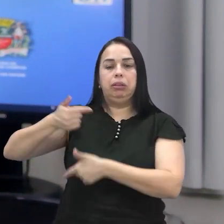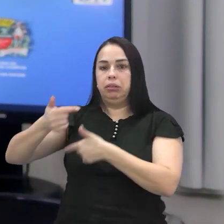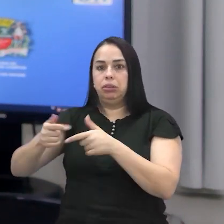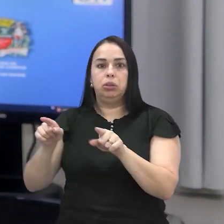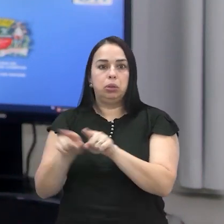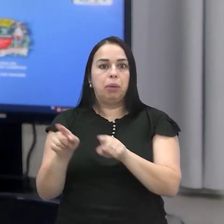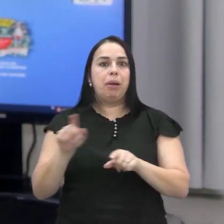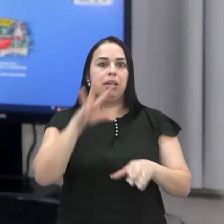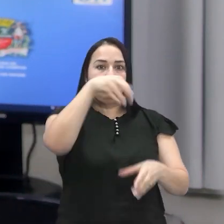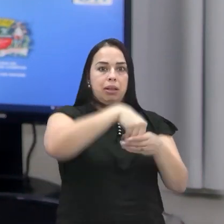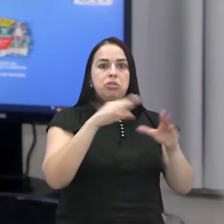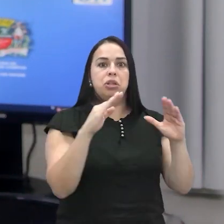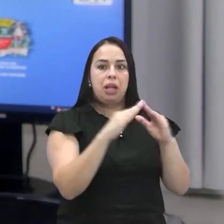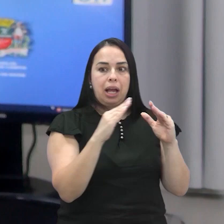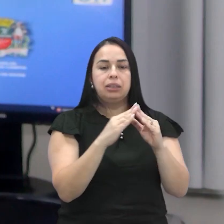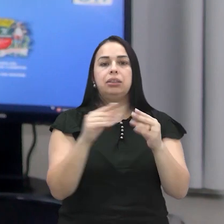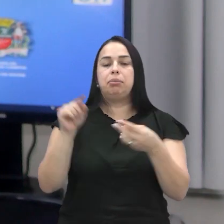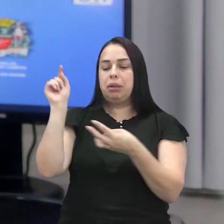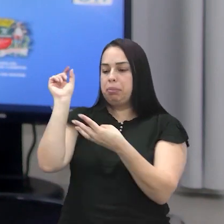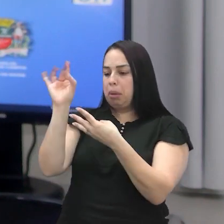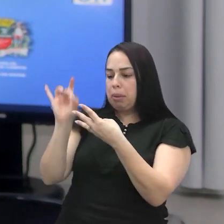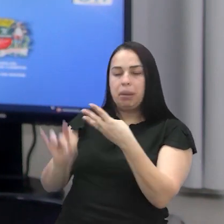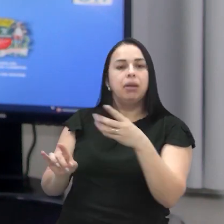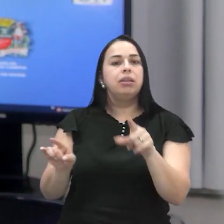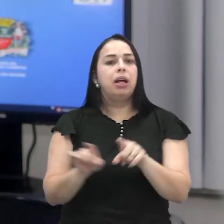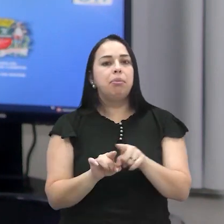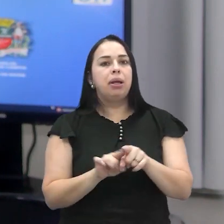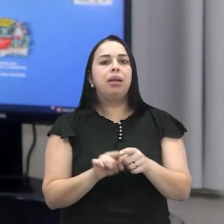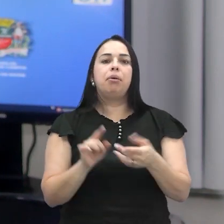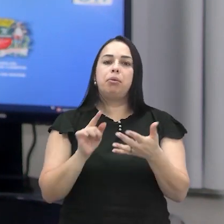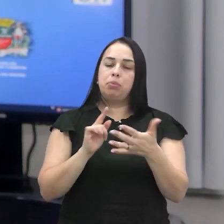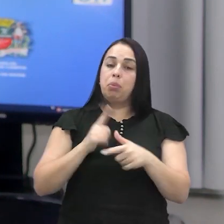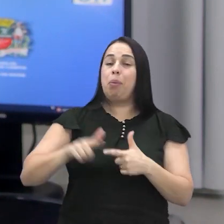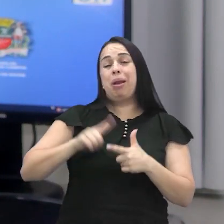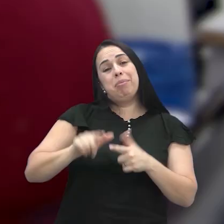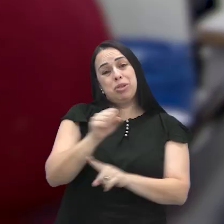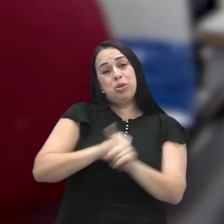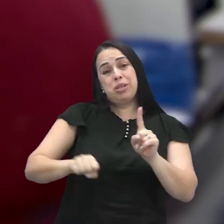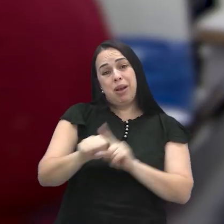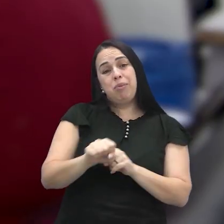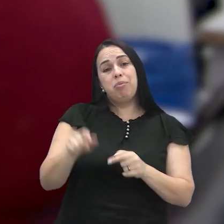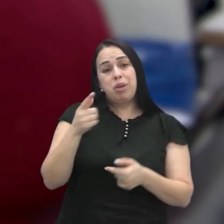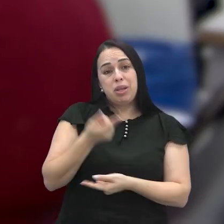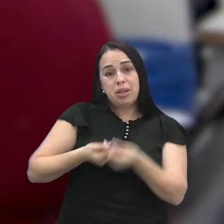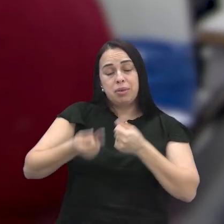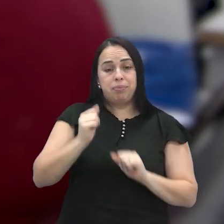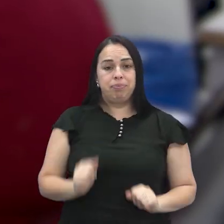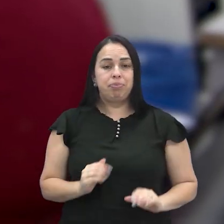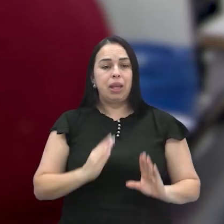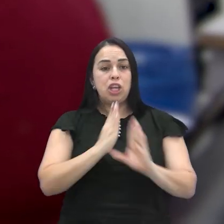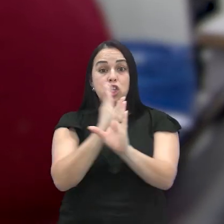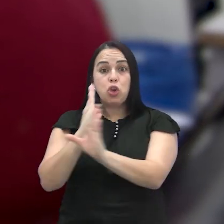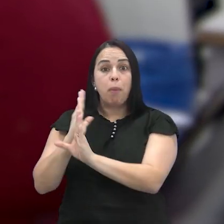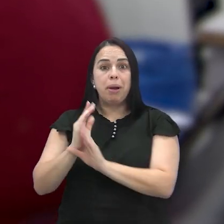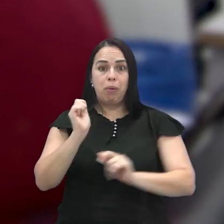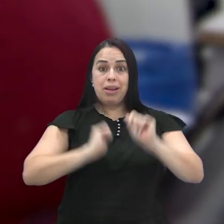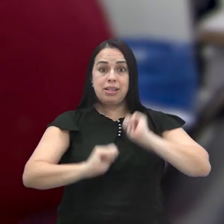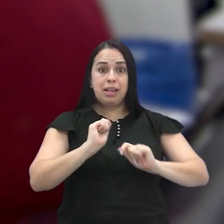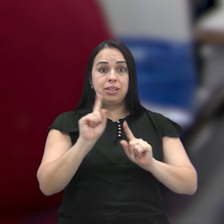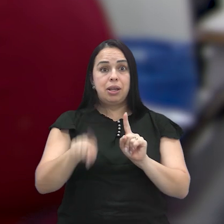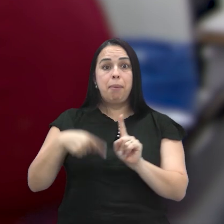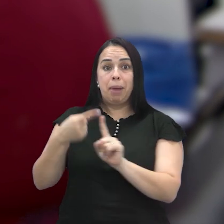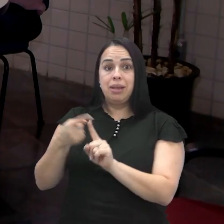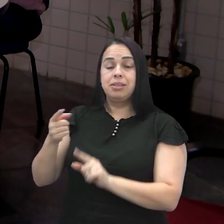jornada de trabalho, e algumas questões sociais também e econômicas. Os principais diagnósticos foram ansiedade